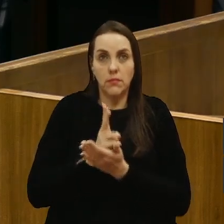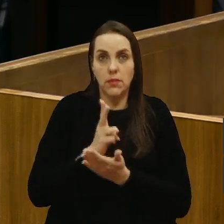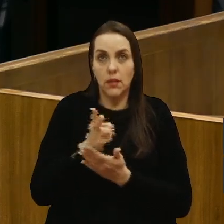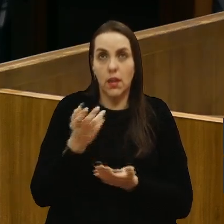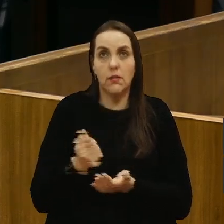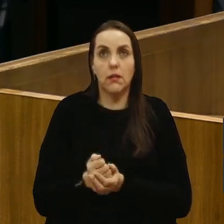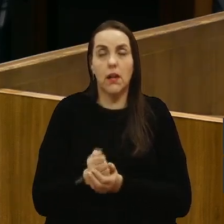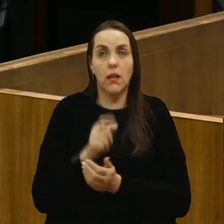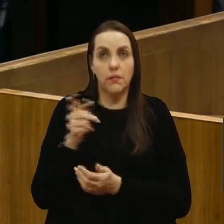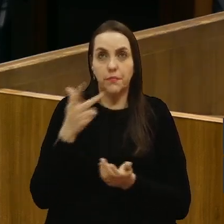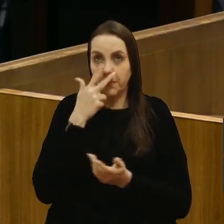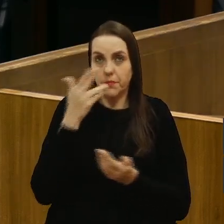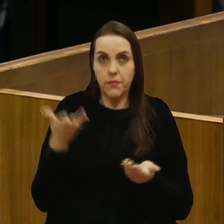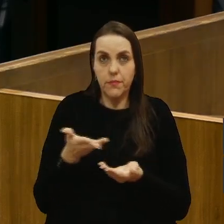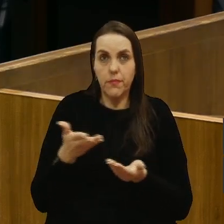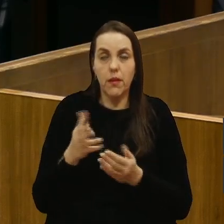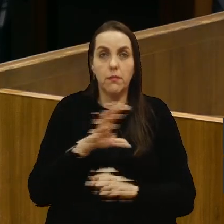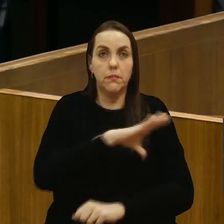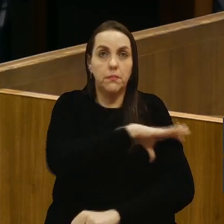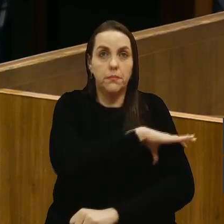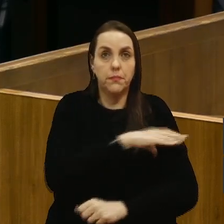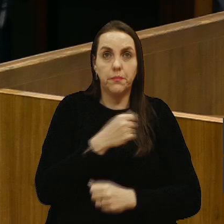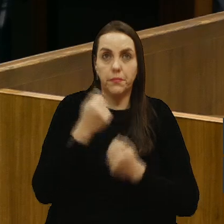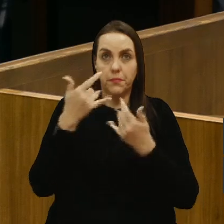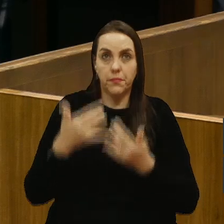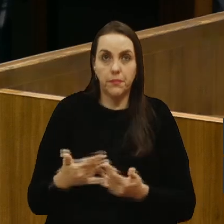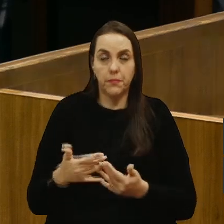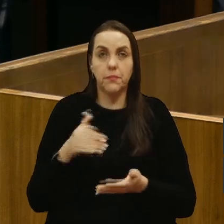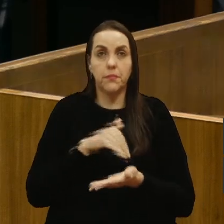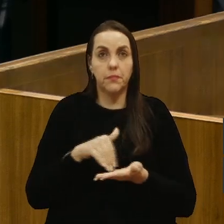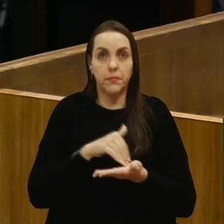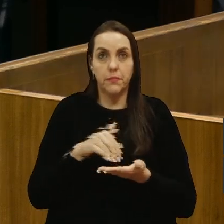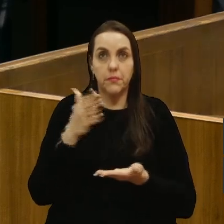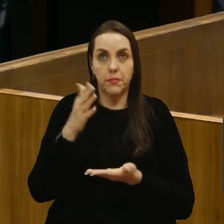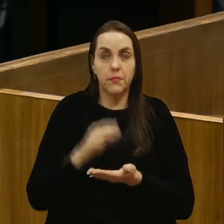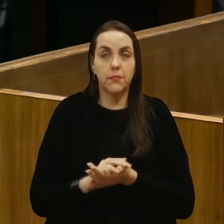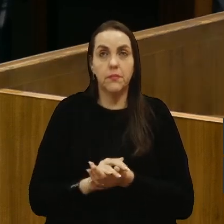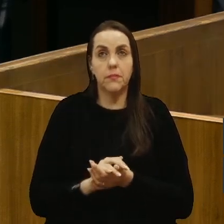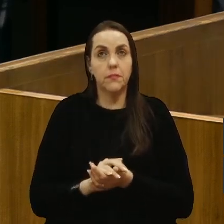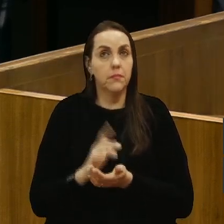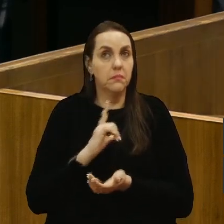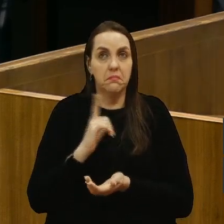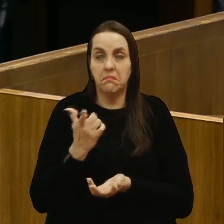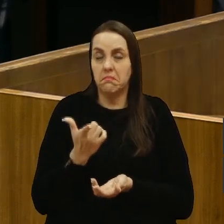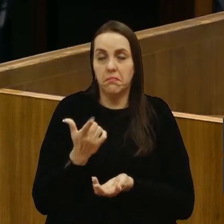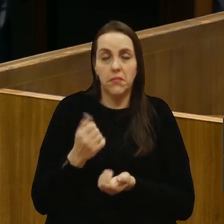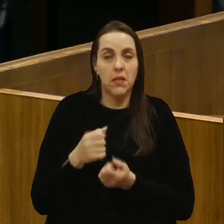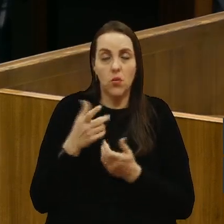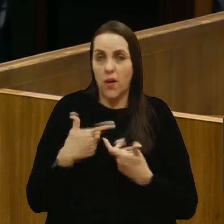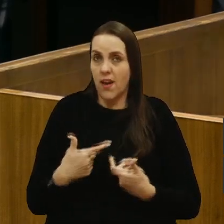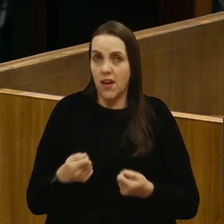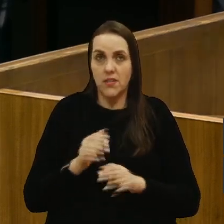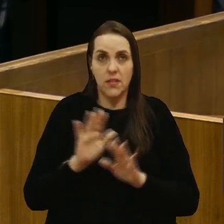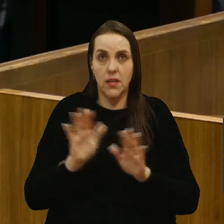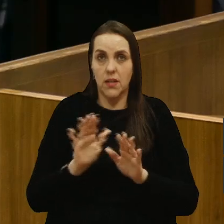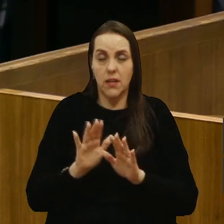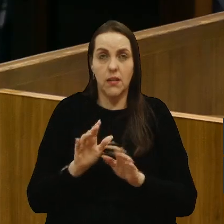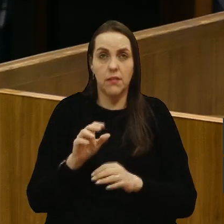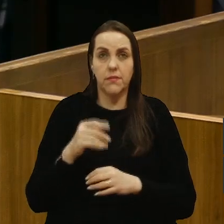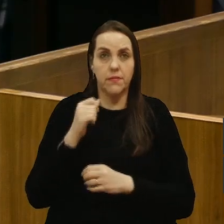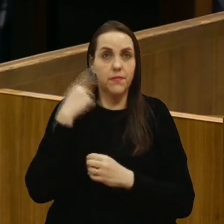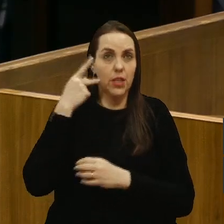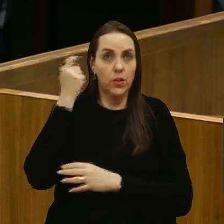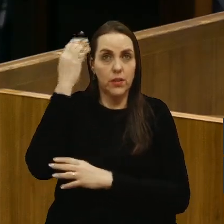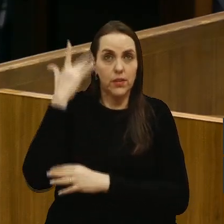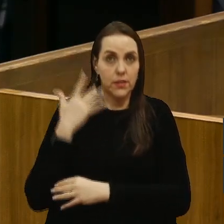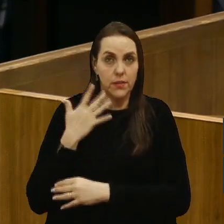questão igual hoje o capitão Ramon falou do secretário Derrite, então as ideias estão aí. Se não quer gastar, vereadora Dai, não precisa nem gastar, né, vereador capitão?